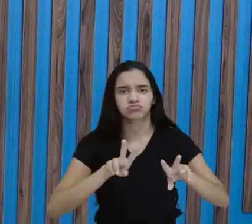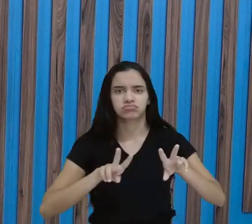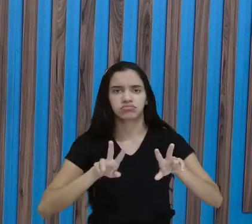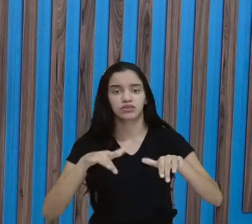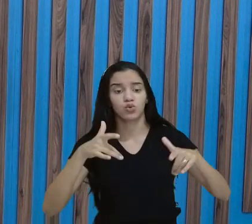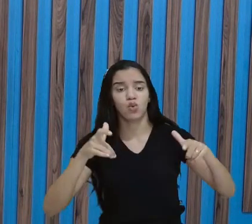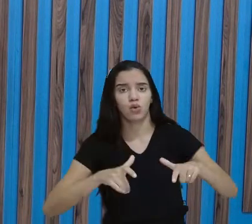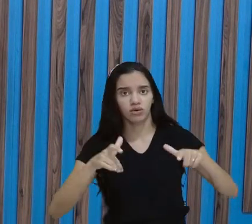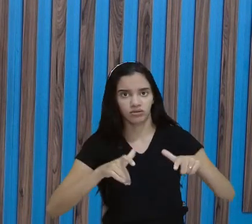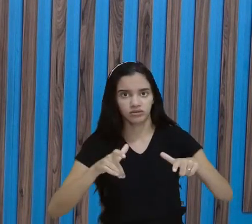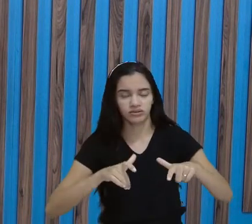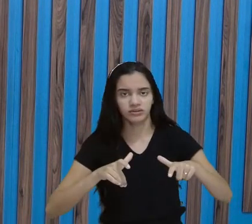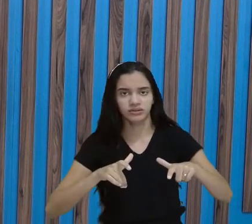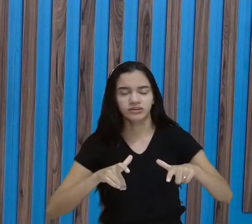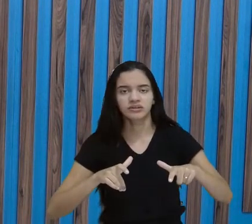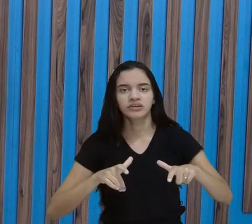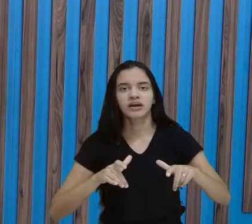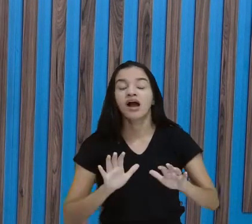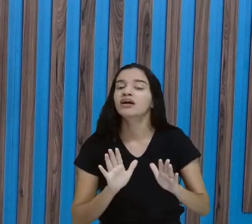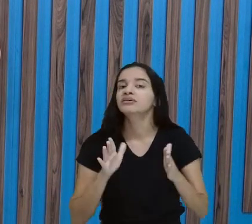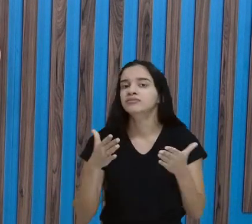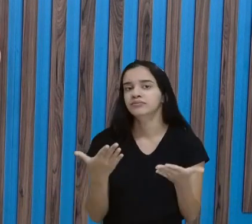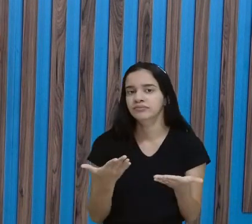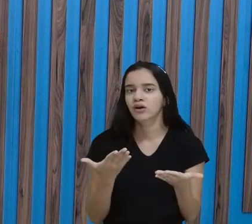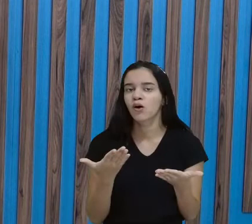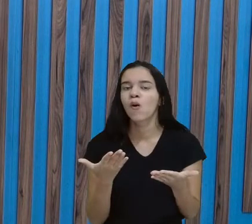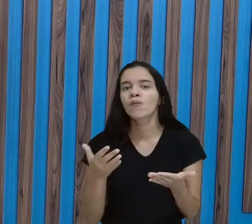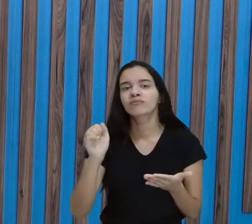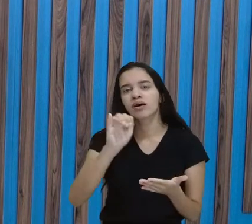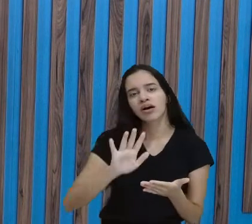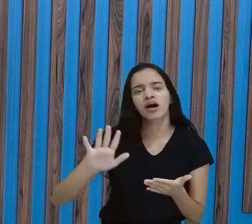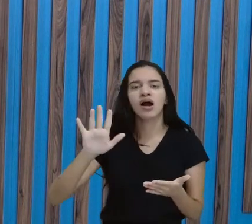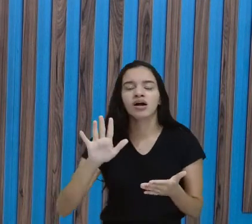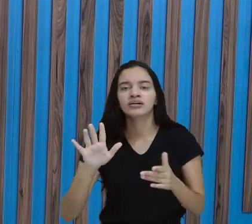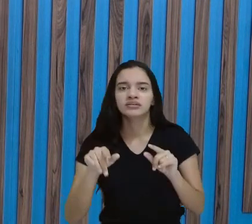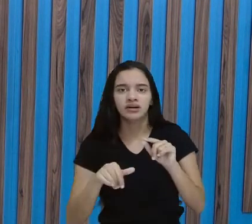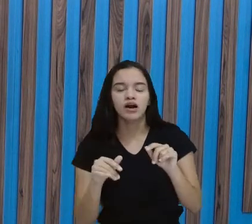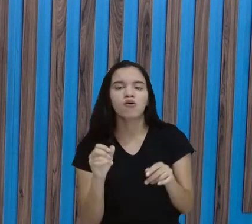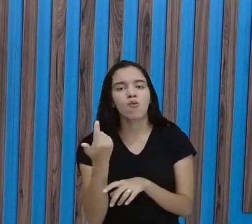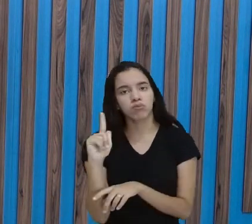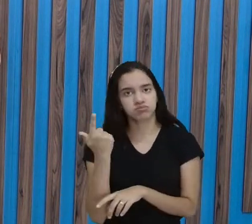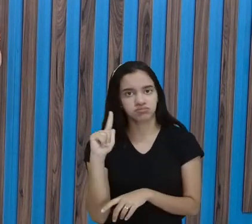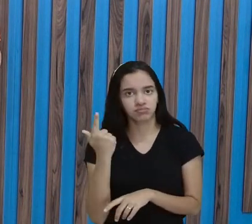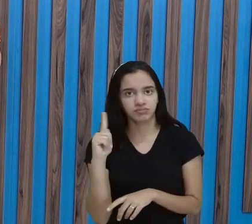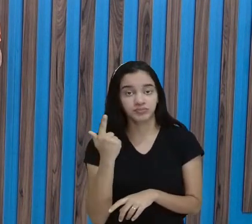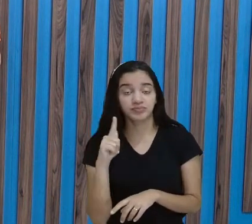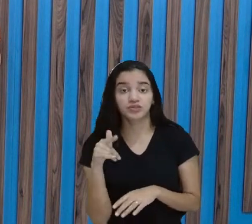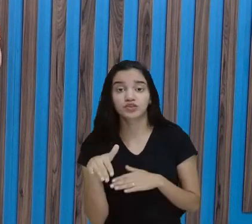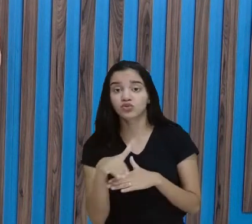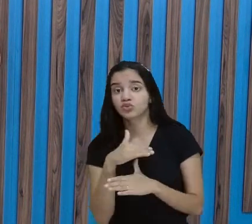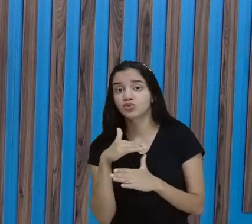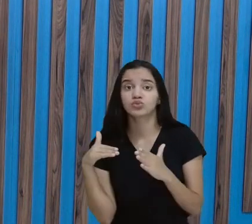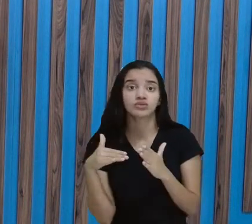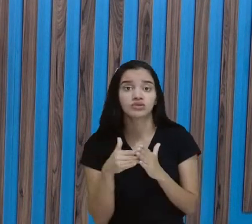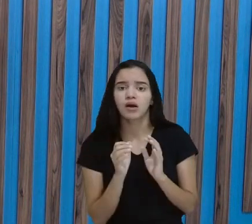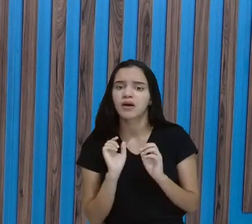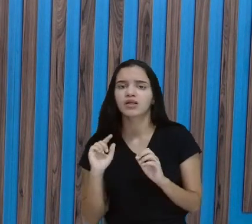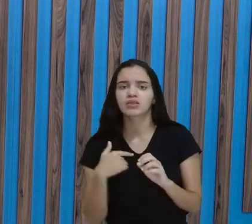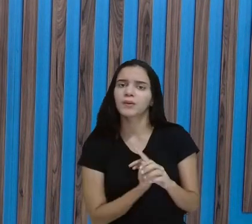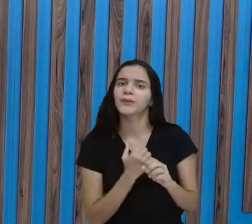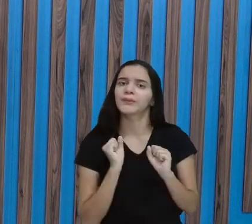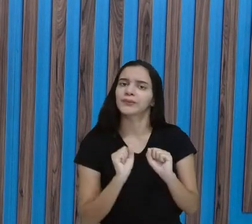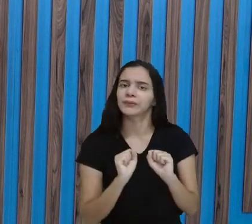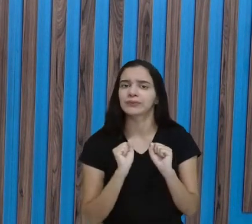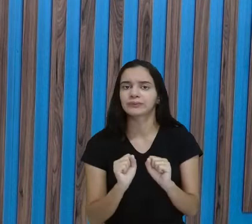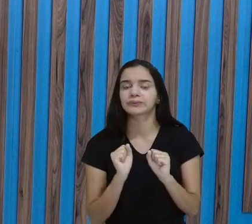determinado lugar. Então, paisagem, de acordo com a geografia, é tudo aquilo quanto podemos, de